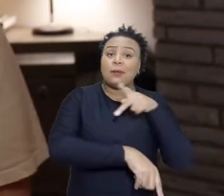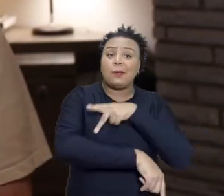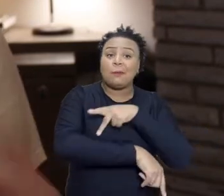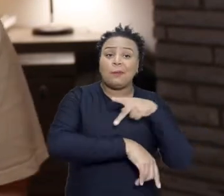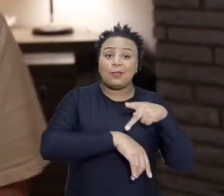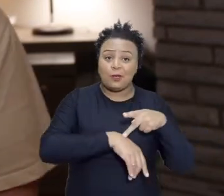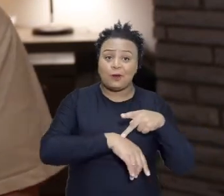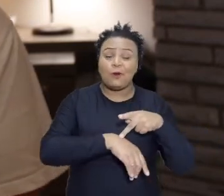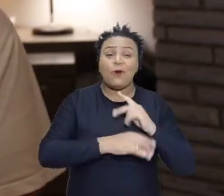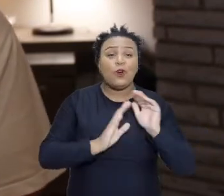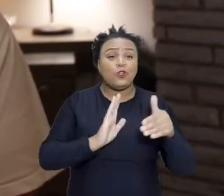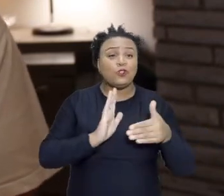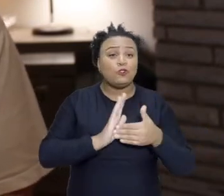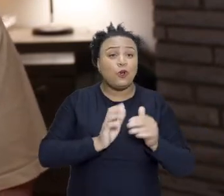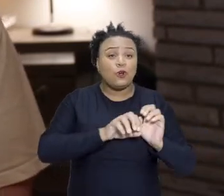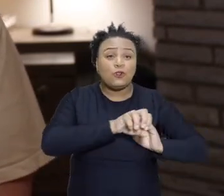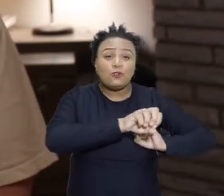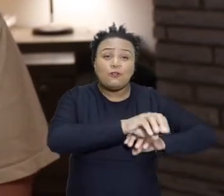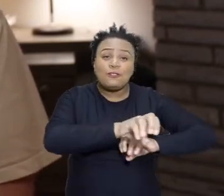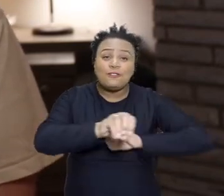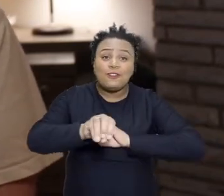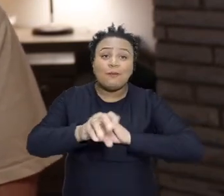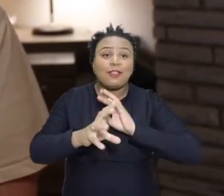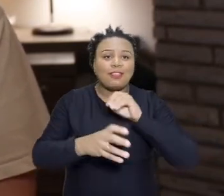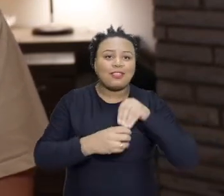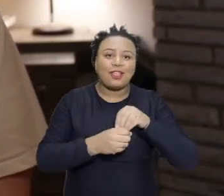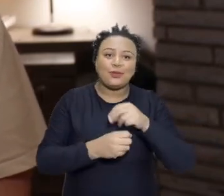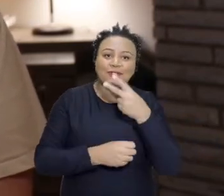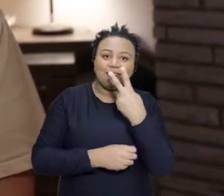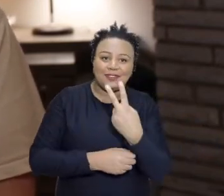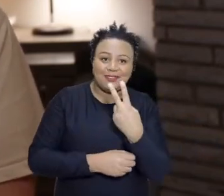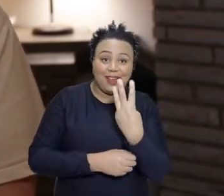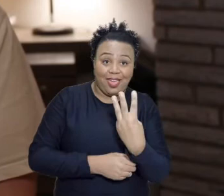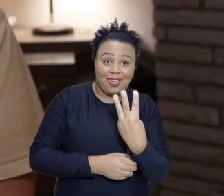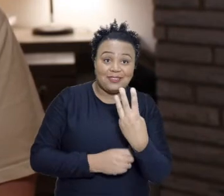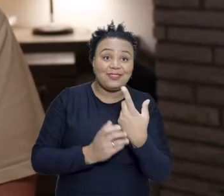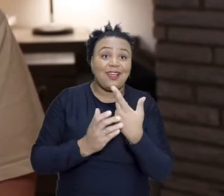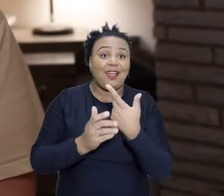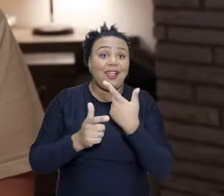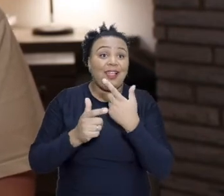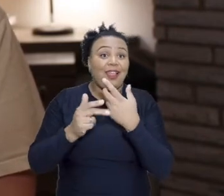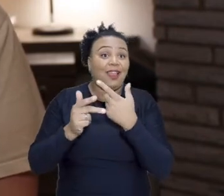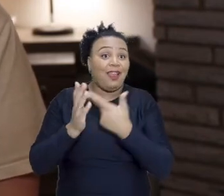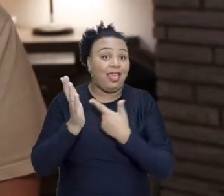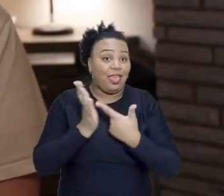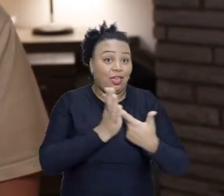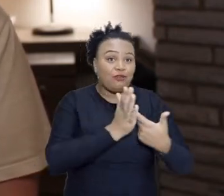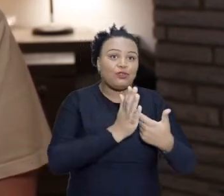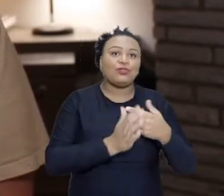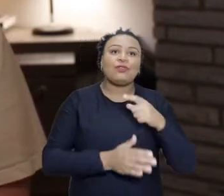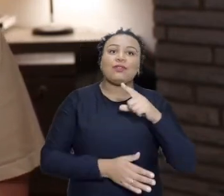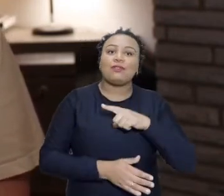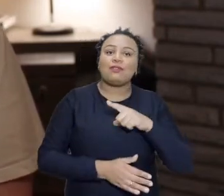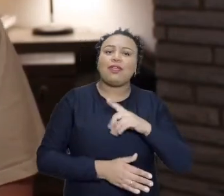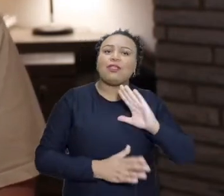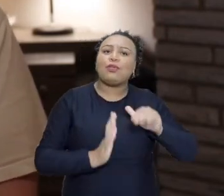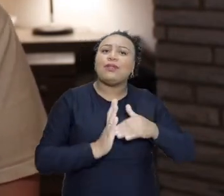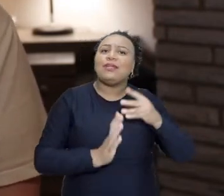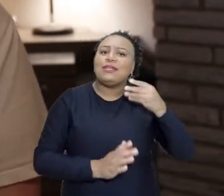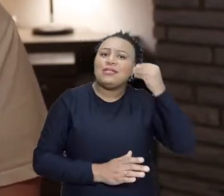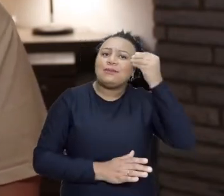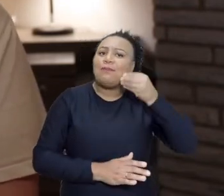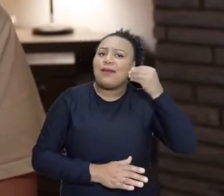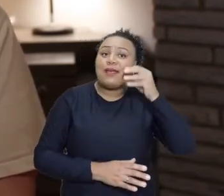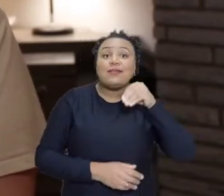o ensinamento que ele traz dentro dessa trilogia de livros foi muito baseada em toda a vivência dele dentro do